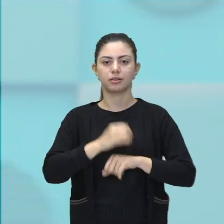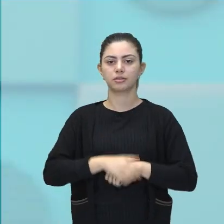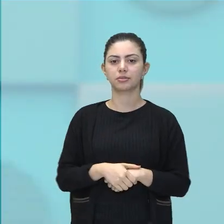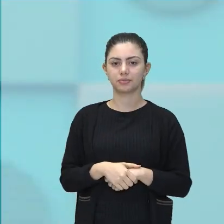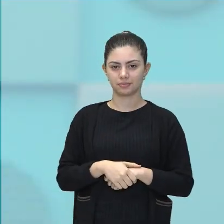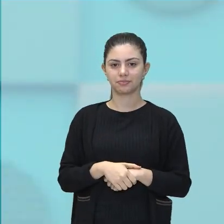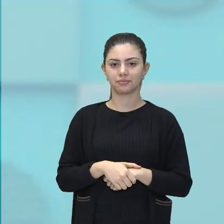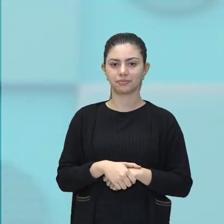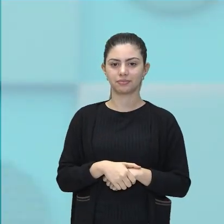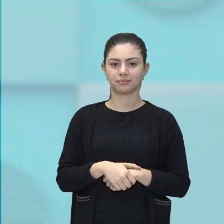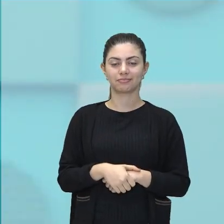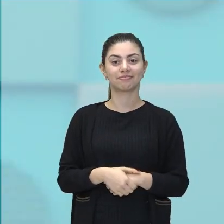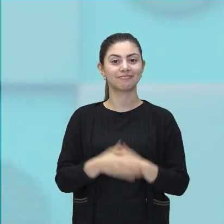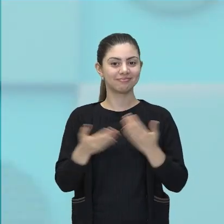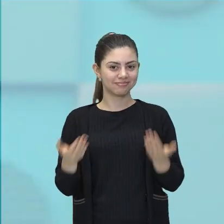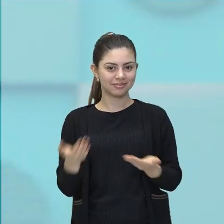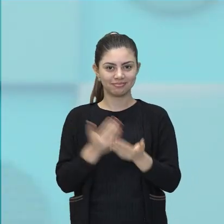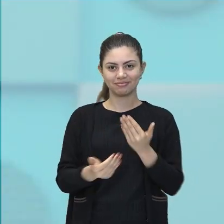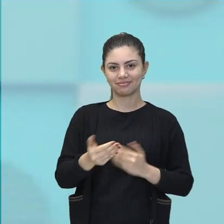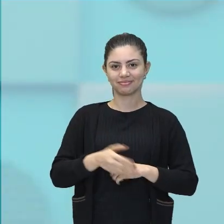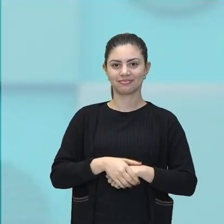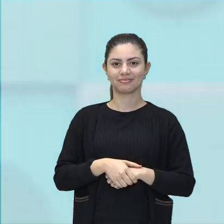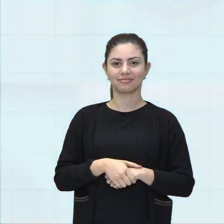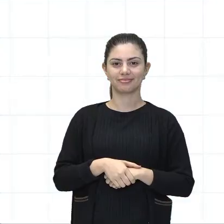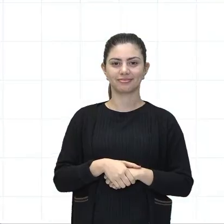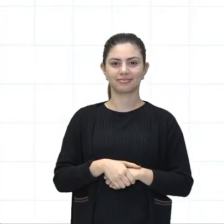digital. Então, vamos começar!